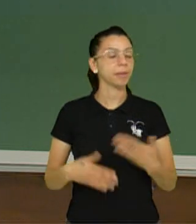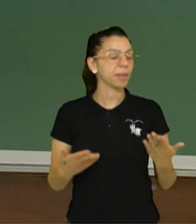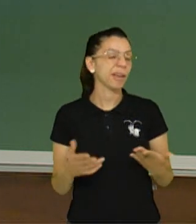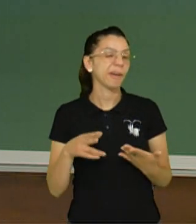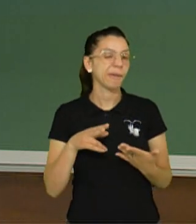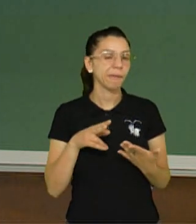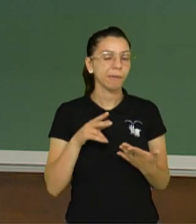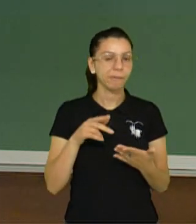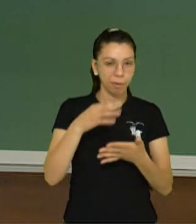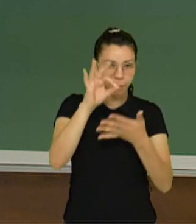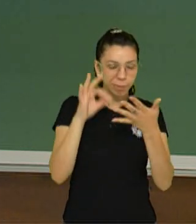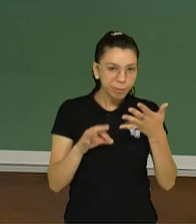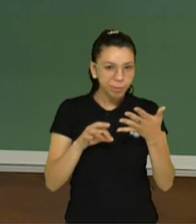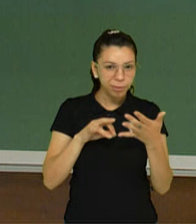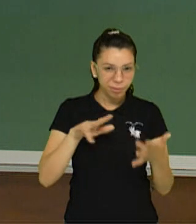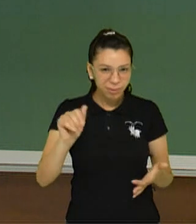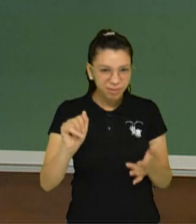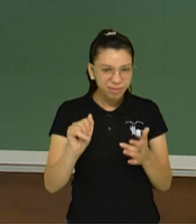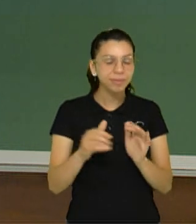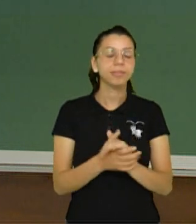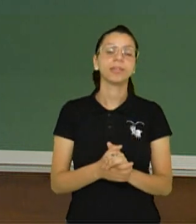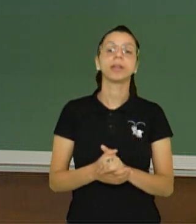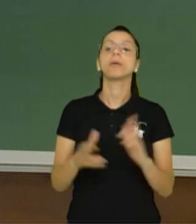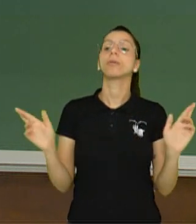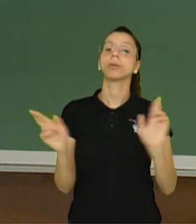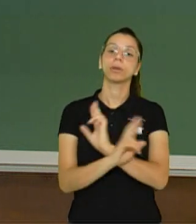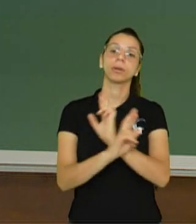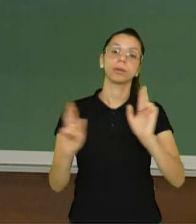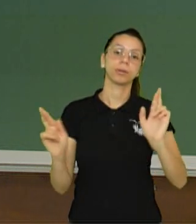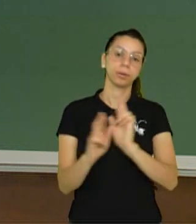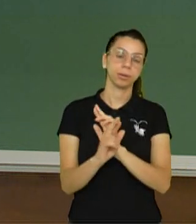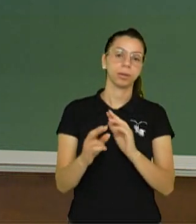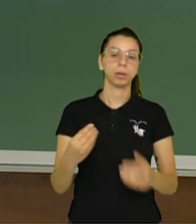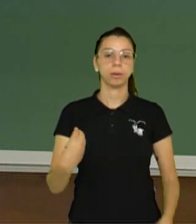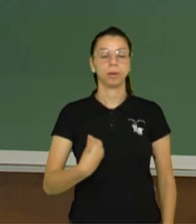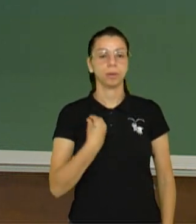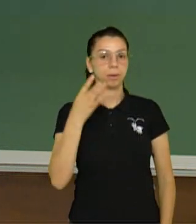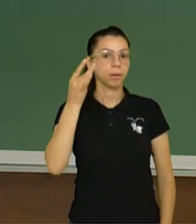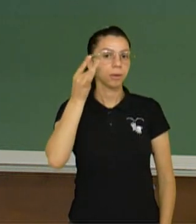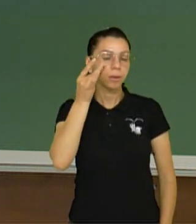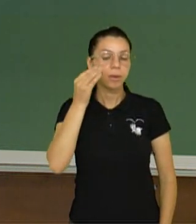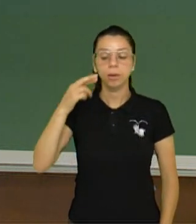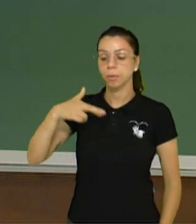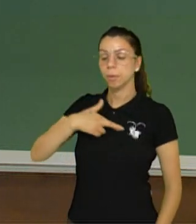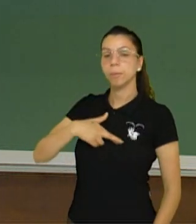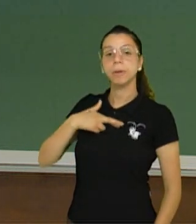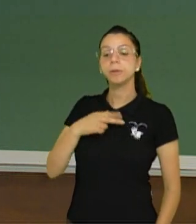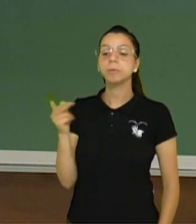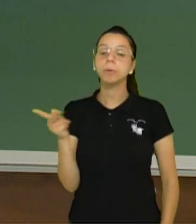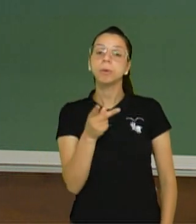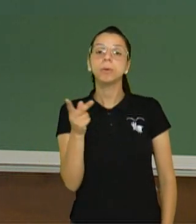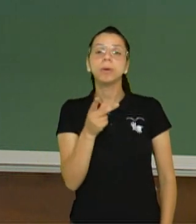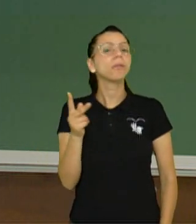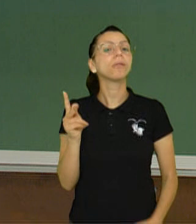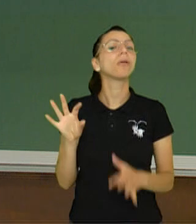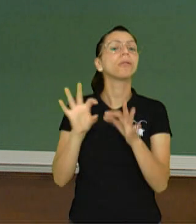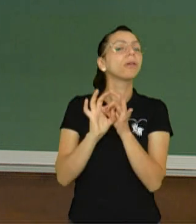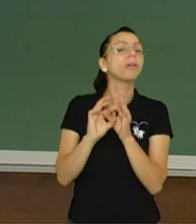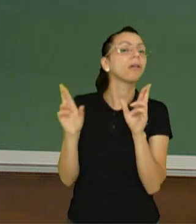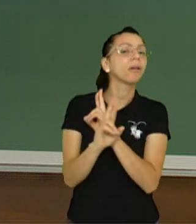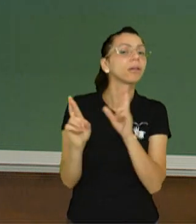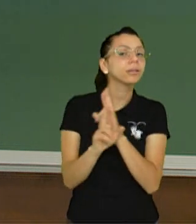Vamos para a correção? Que relação é essa que existe entre existencialismo e romantismo?